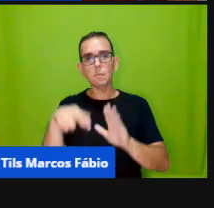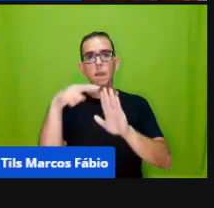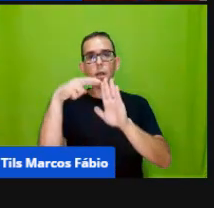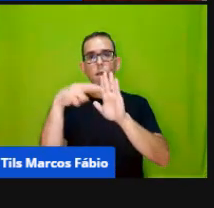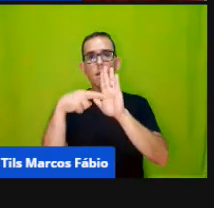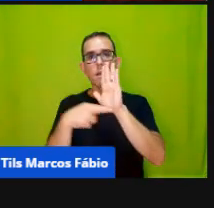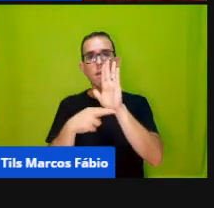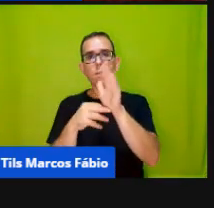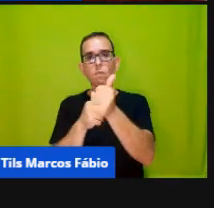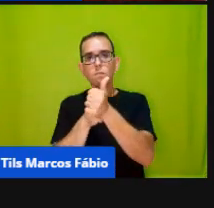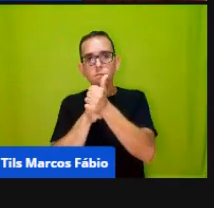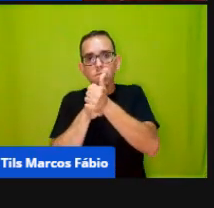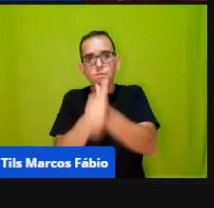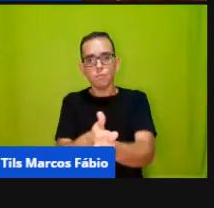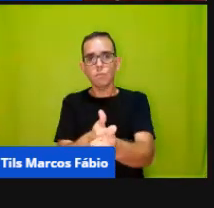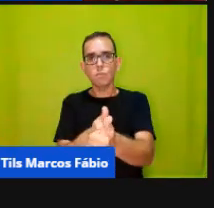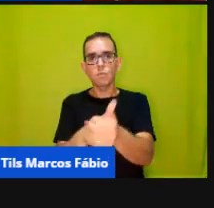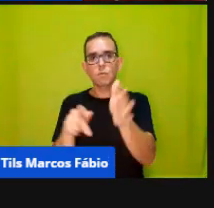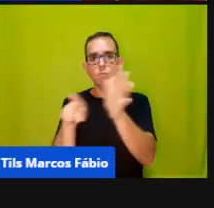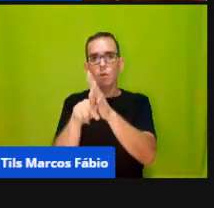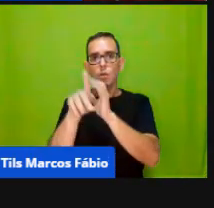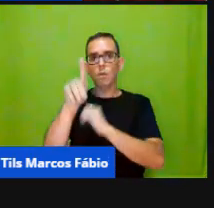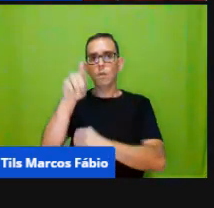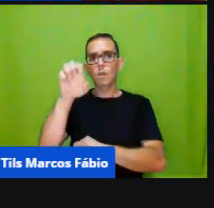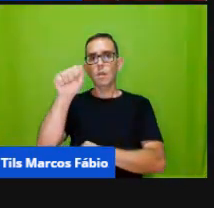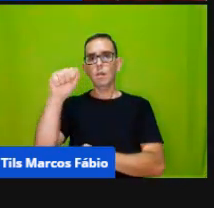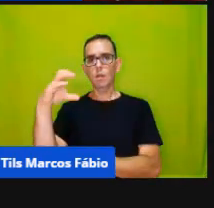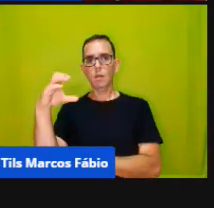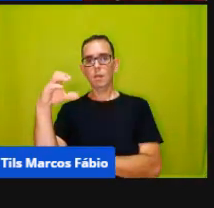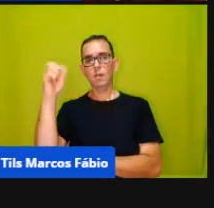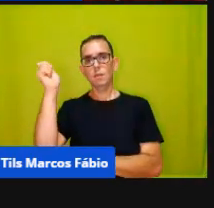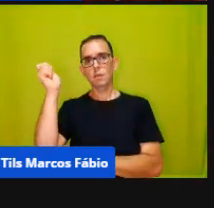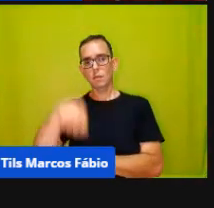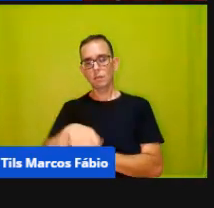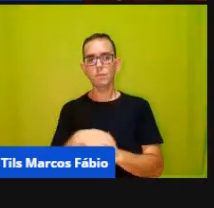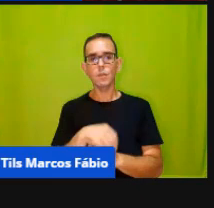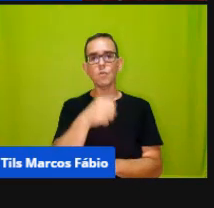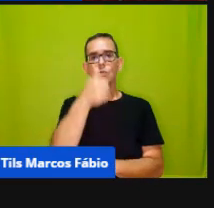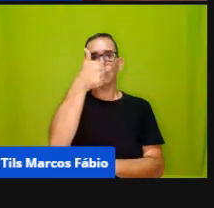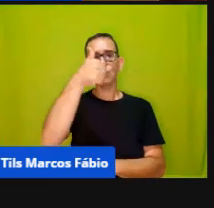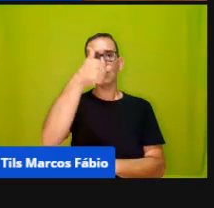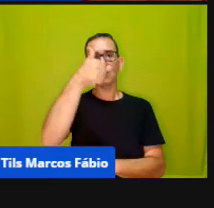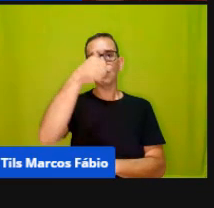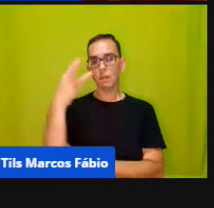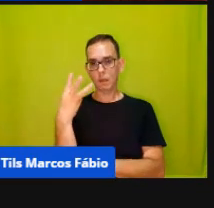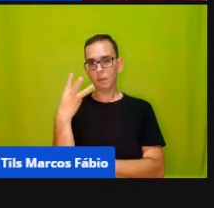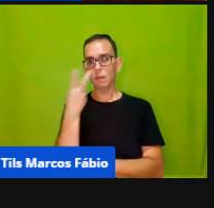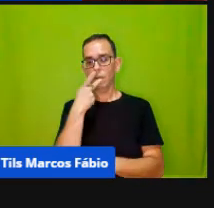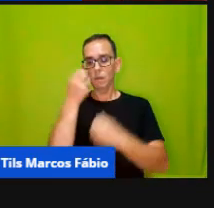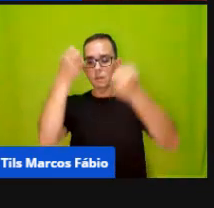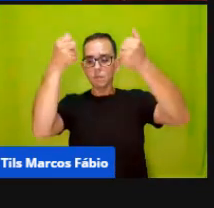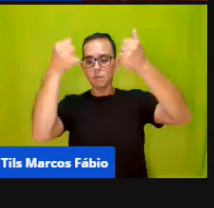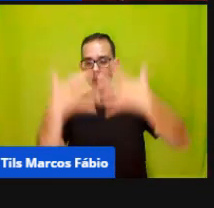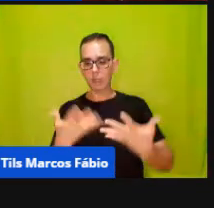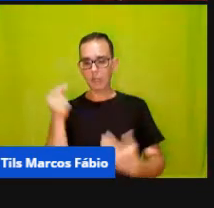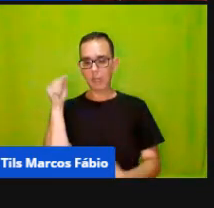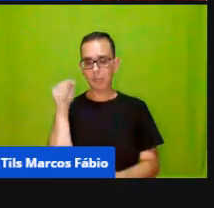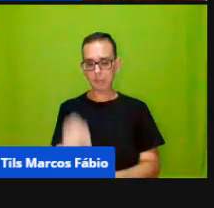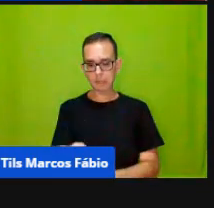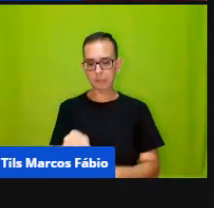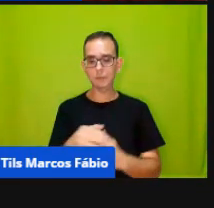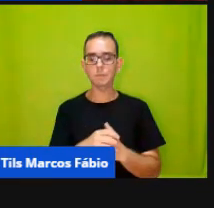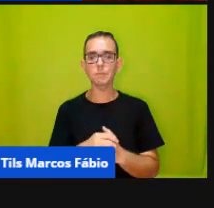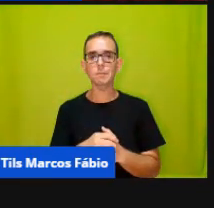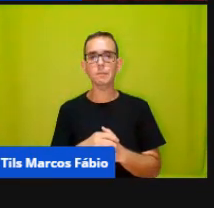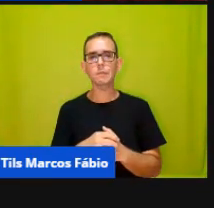norteia as ações da DEAC. É a resolução da CEMED 193. Vou dizer para vocês aqui qual